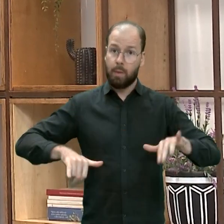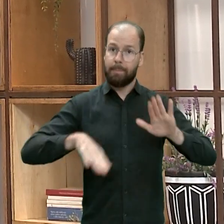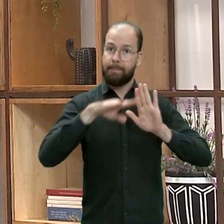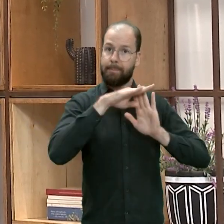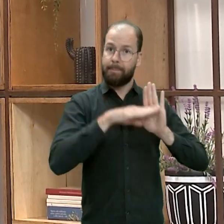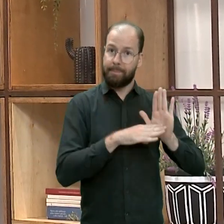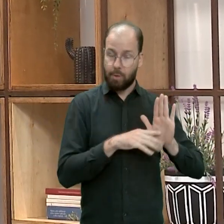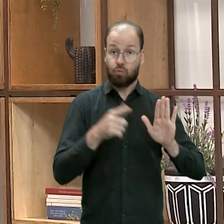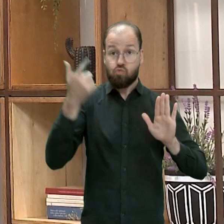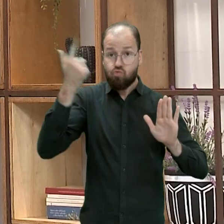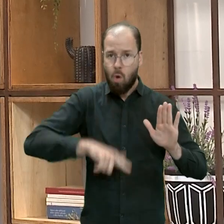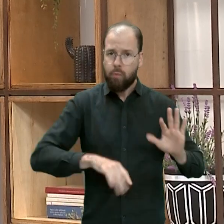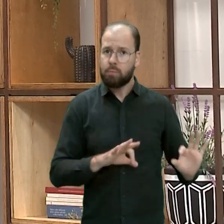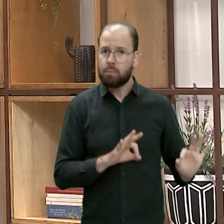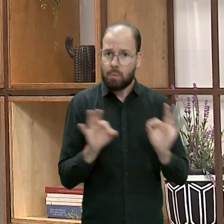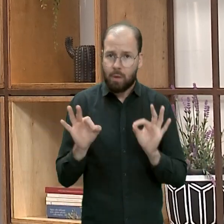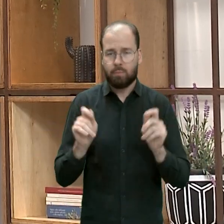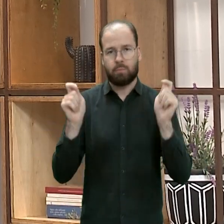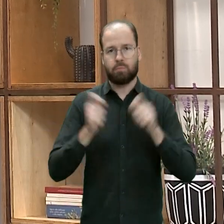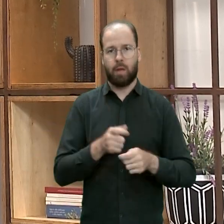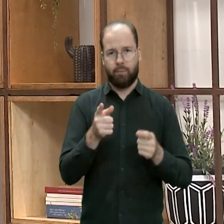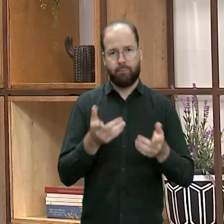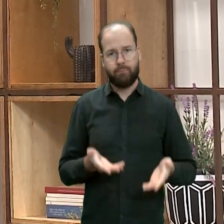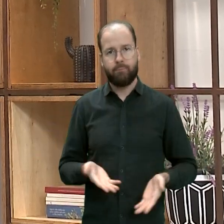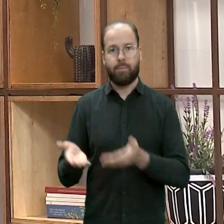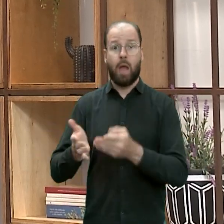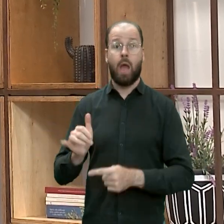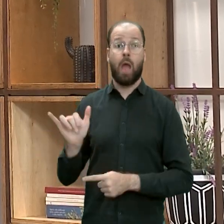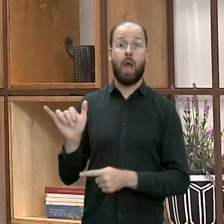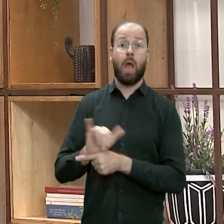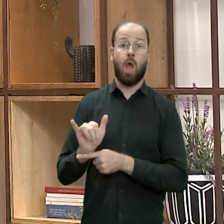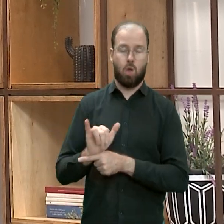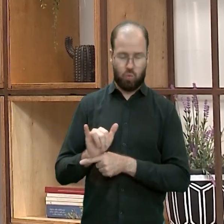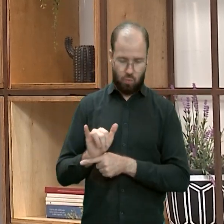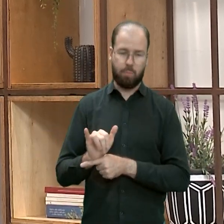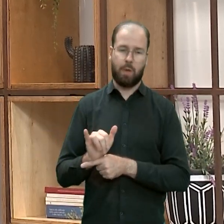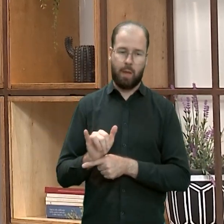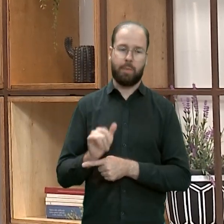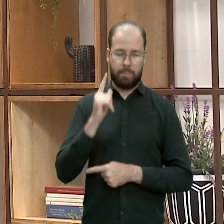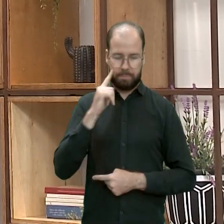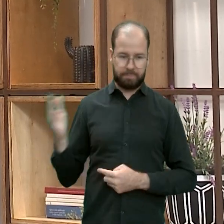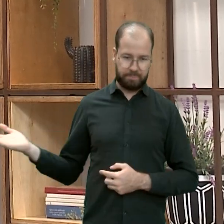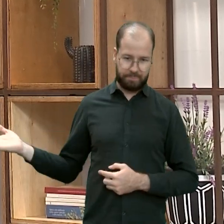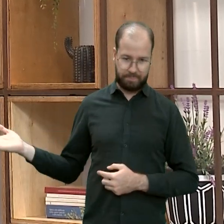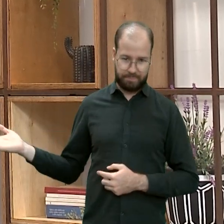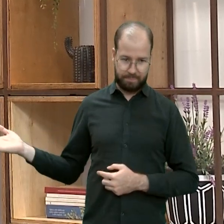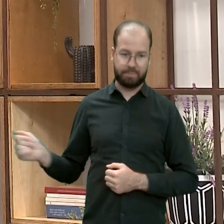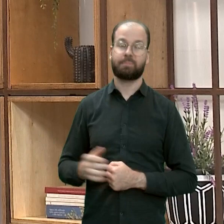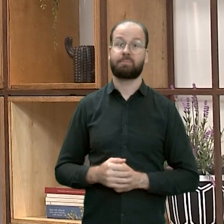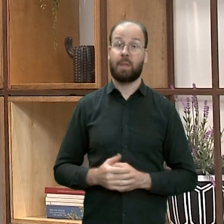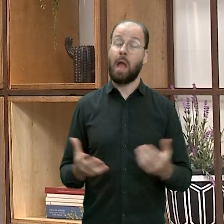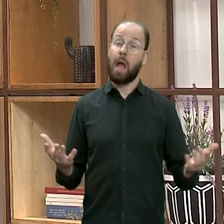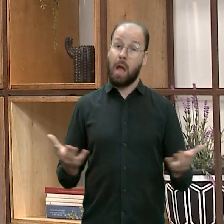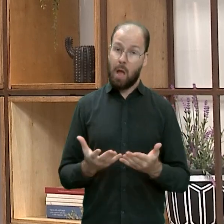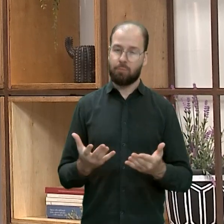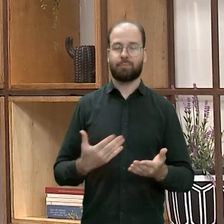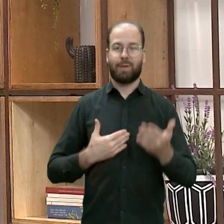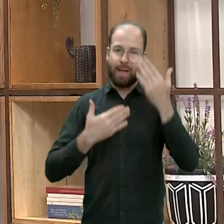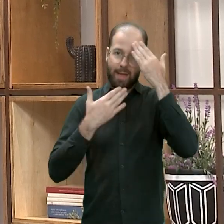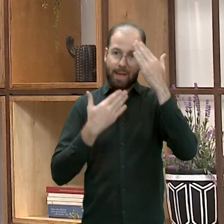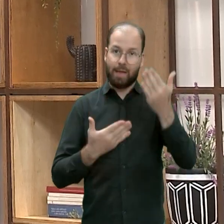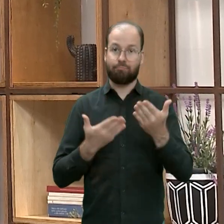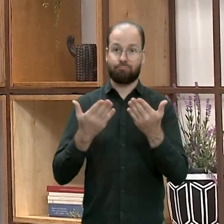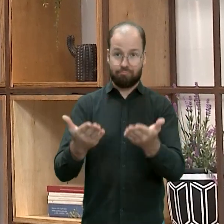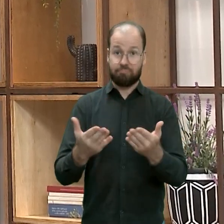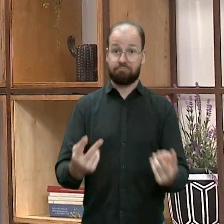acesso a ele novamente, é só acessar o nosso YouTube, @TVUFG. E agora, quero te então agradecer pela